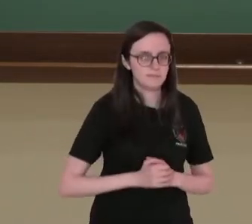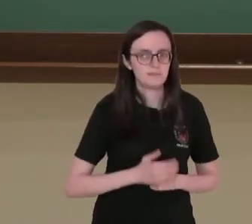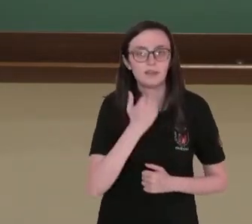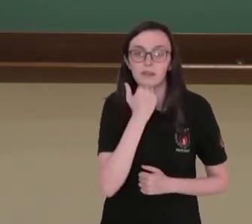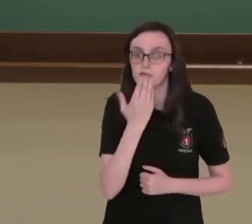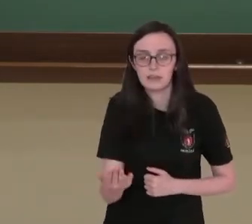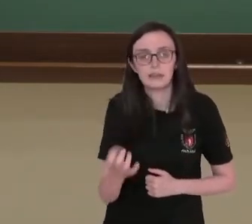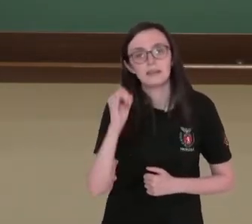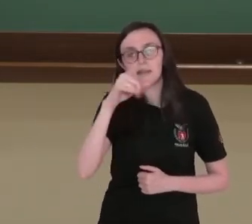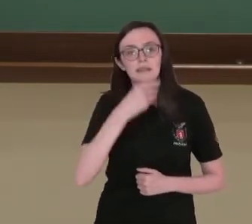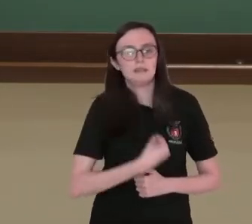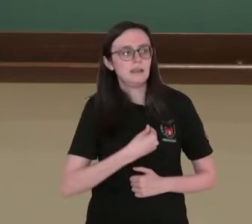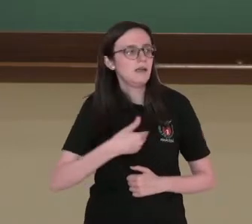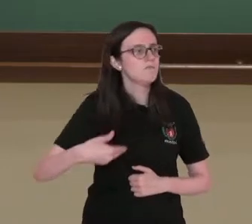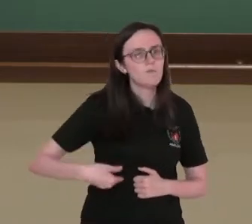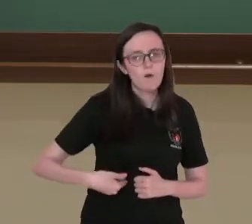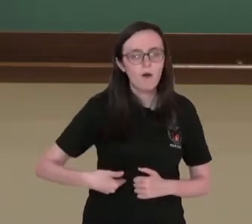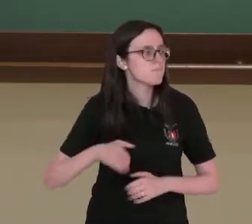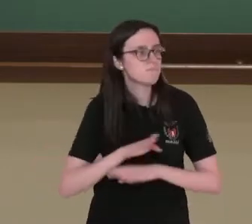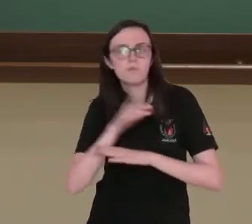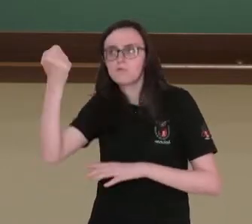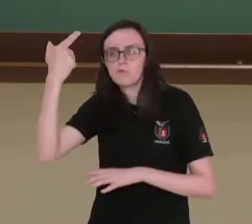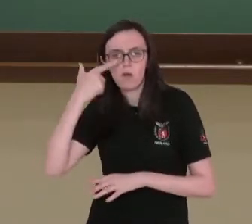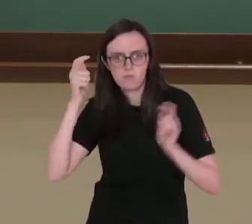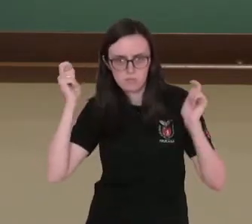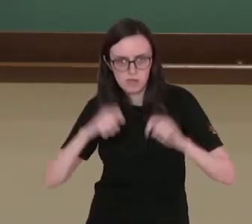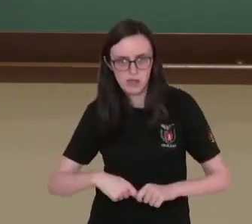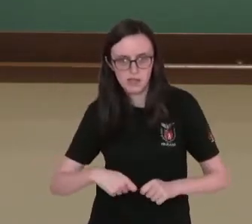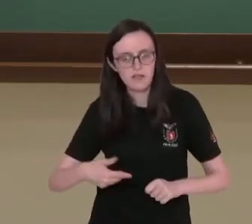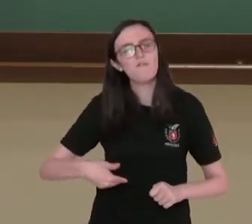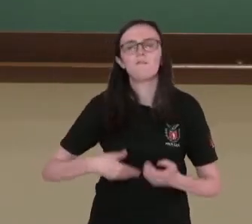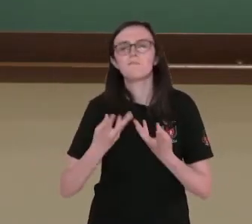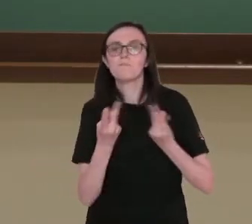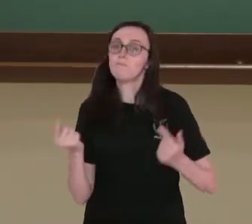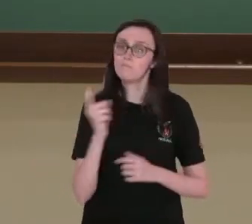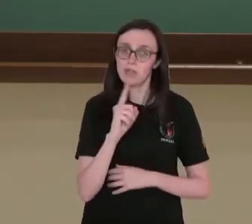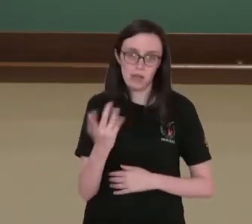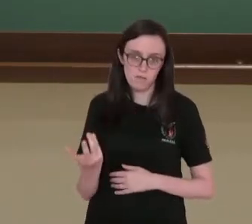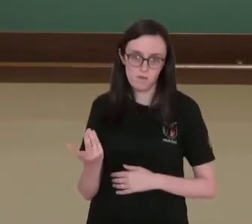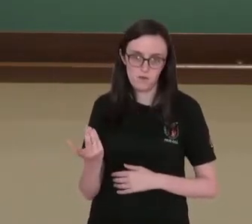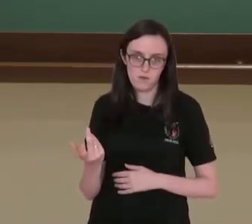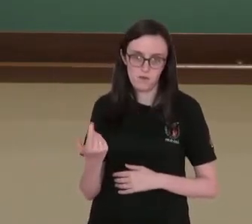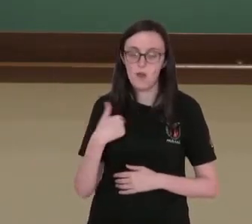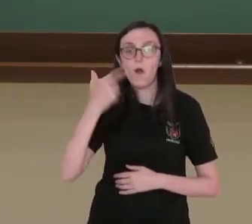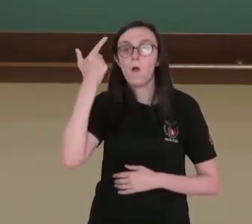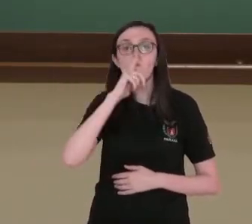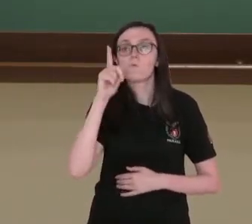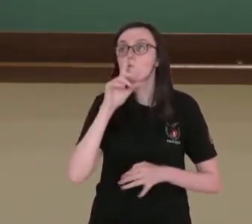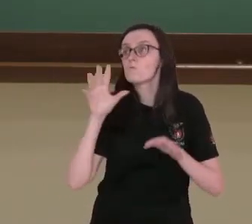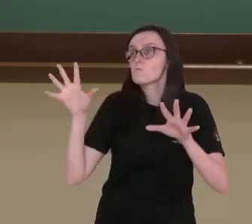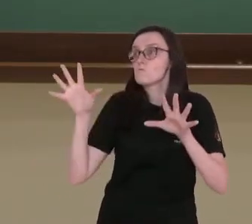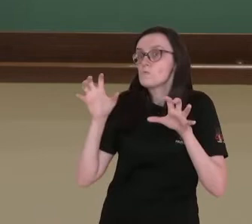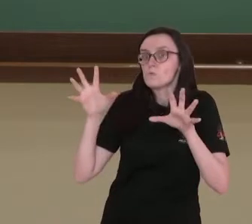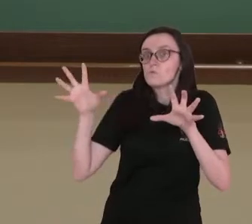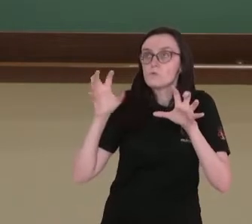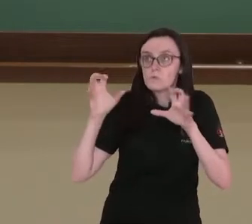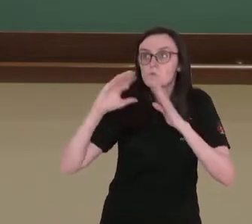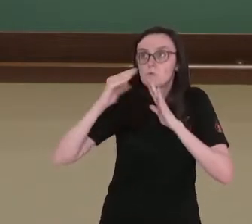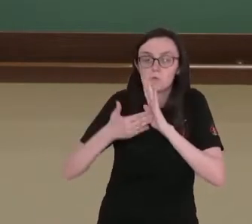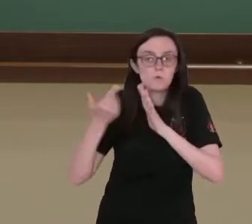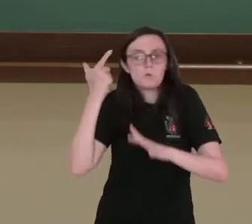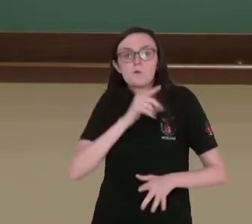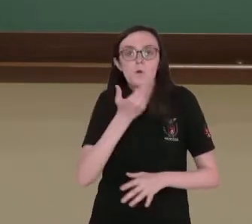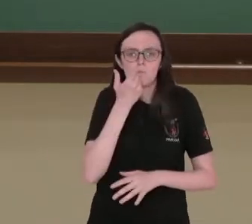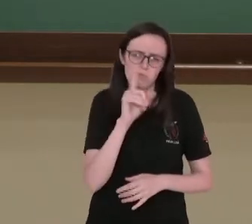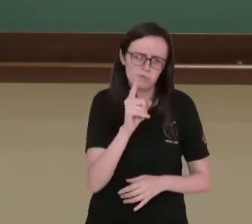se você está com fome, você ir no sol, você não vai matar a sua fome. Ou seja, você não consegue absorver a energia suficiente para que